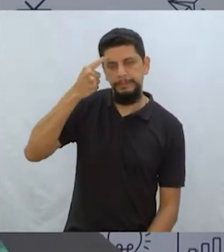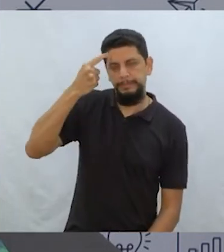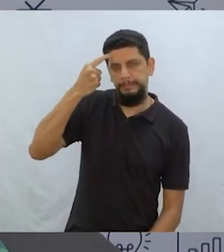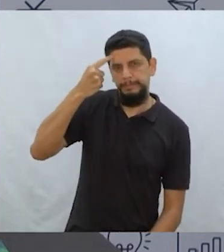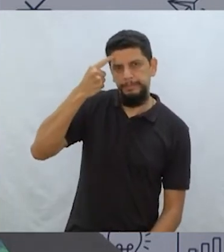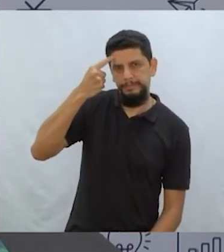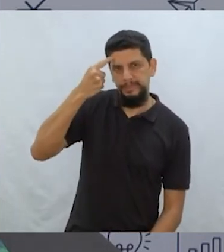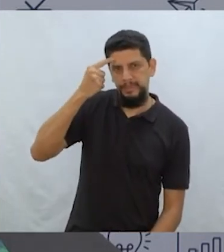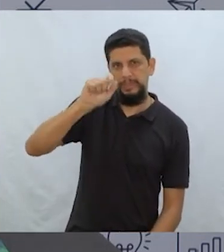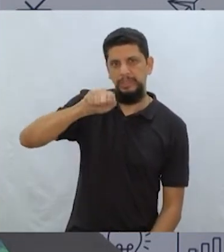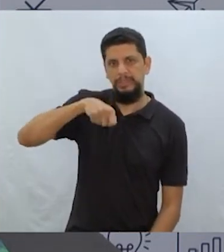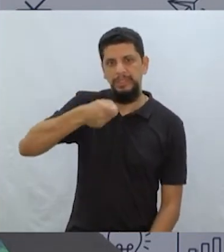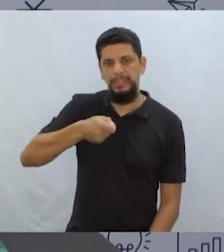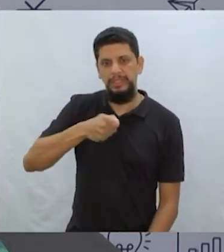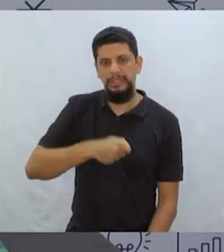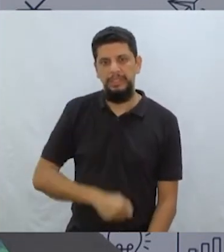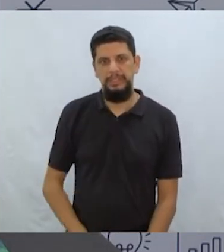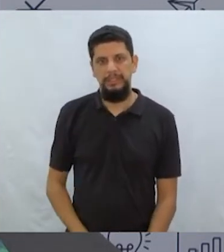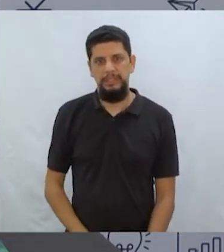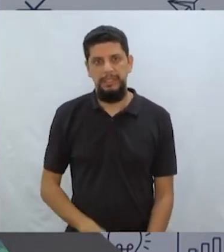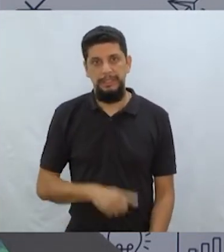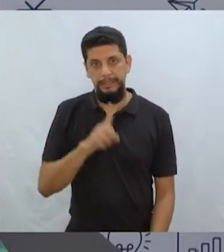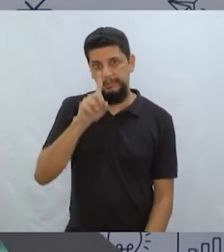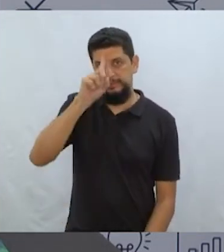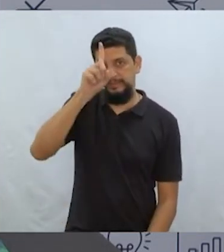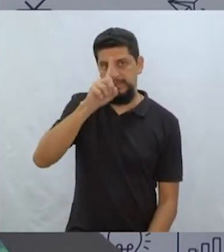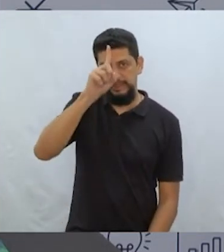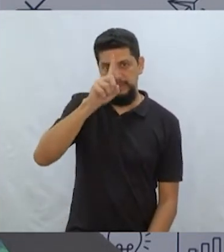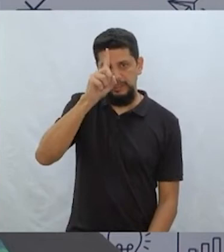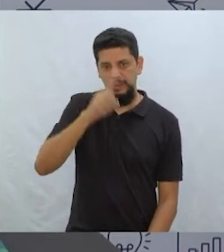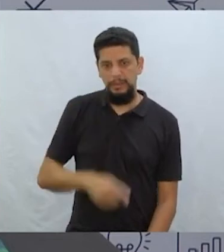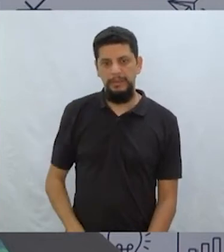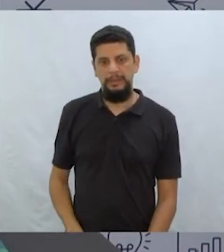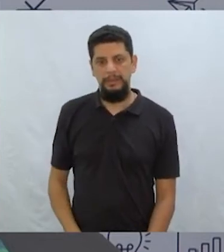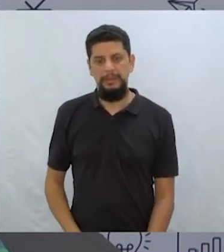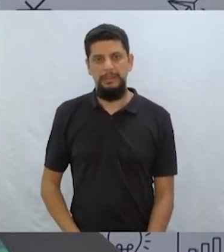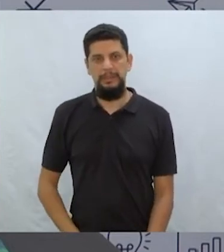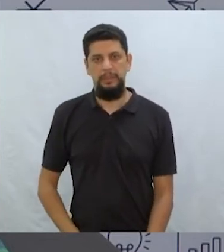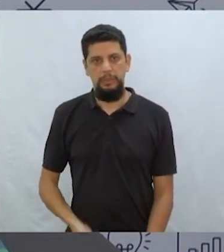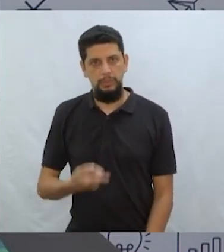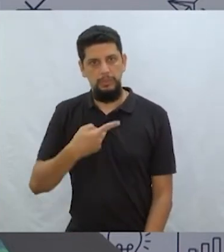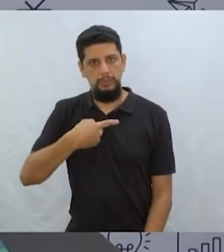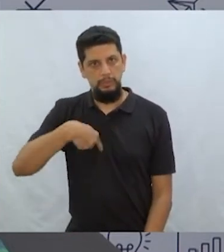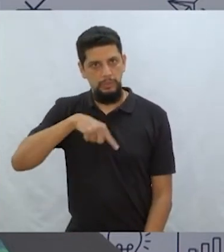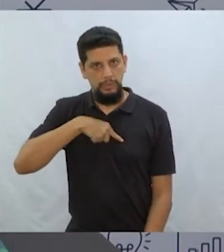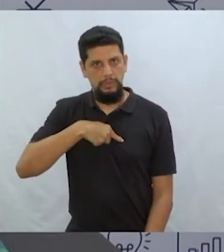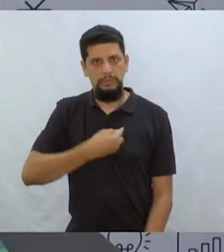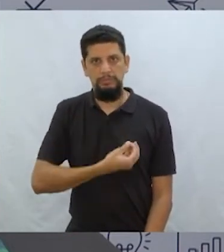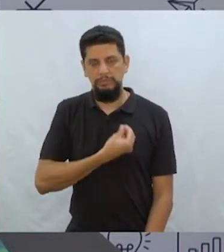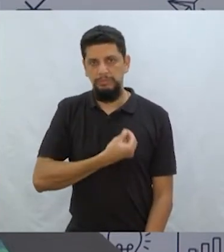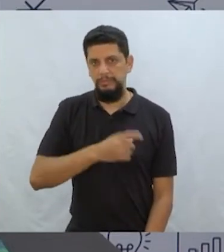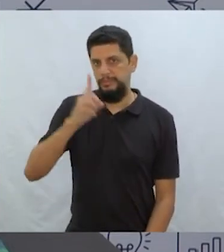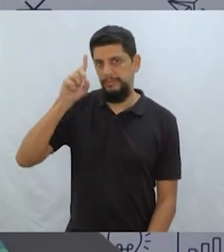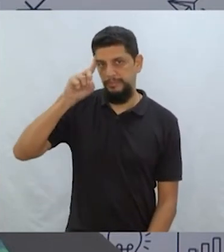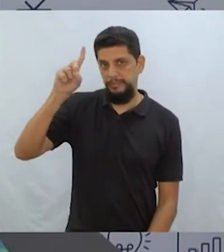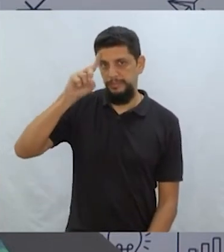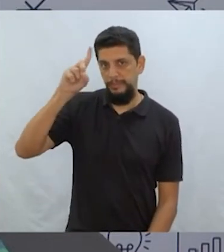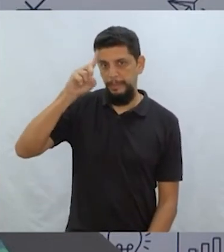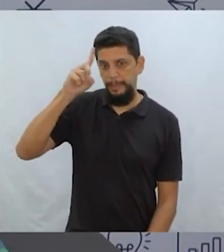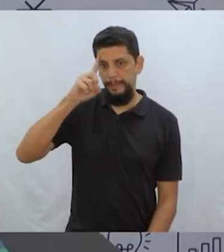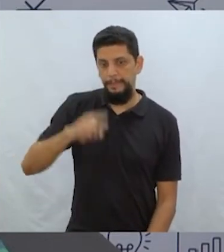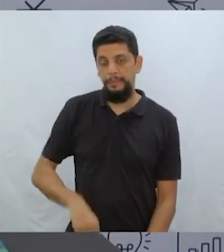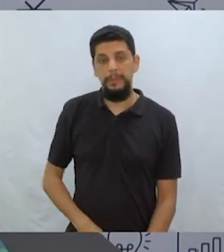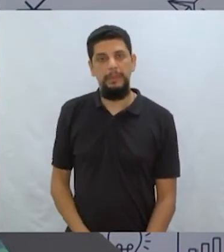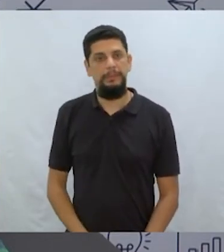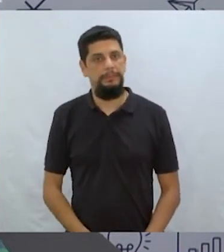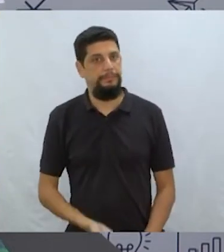ir refletindo sobre essas ideias porque está muito próximo do nosso dia a dia